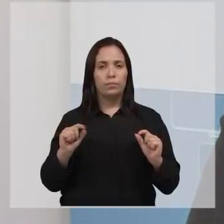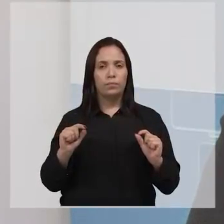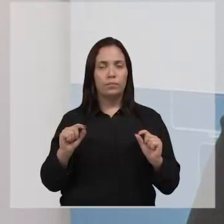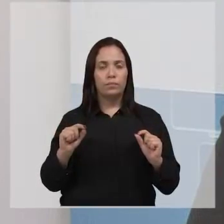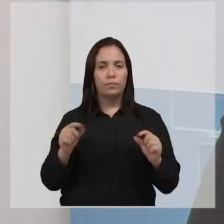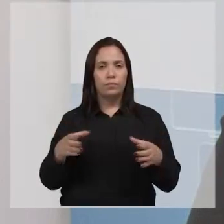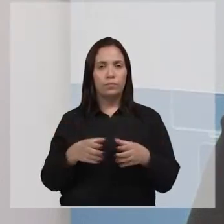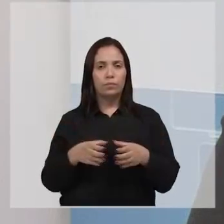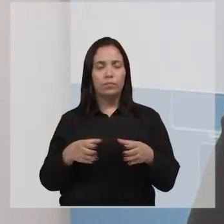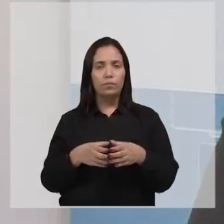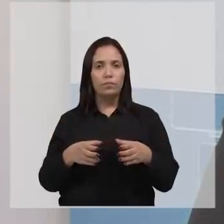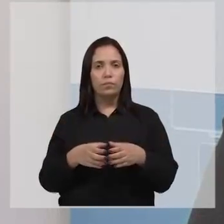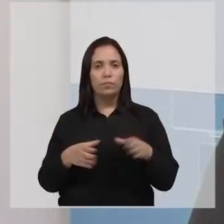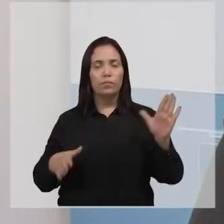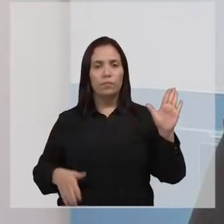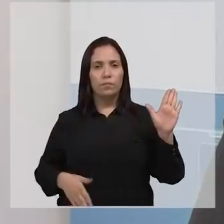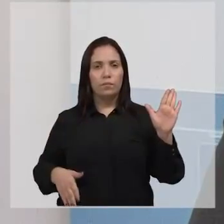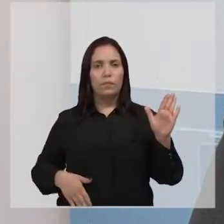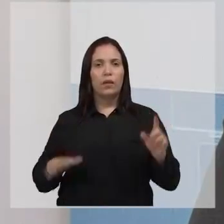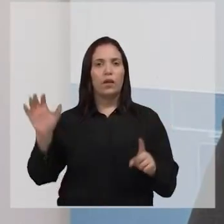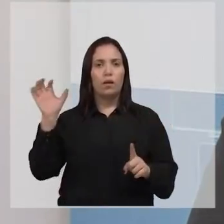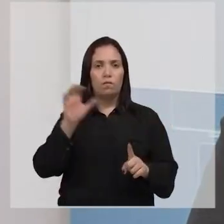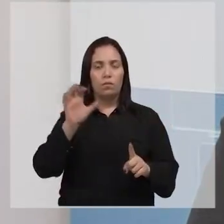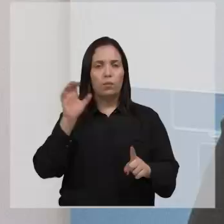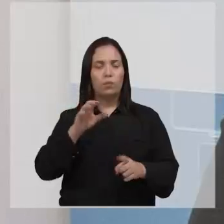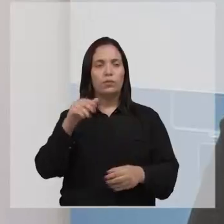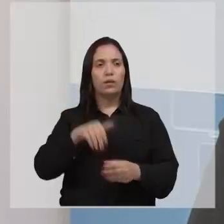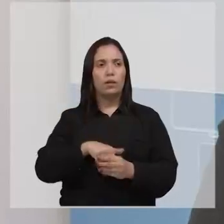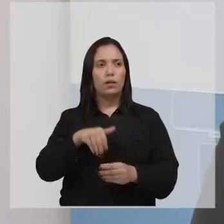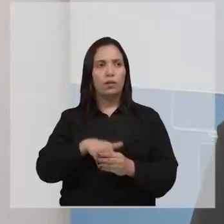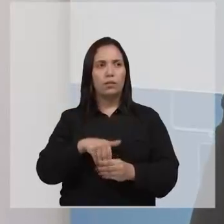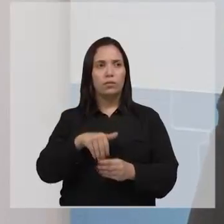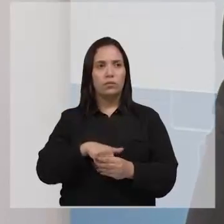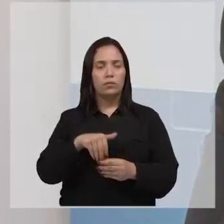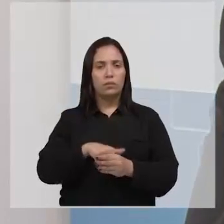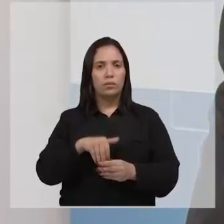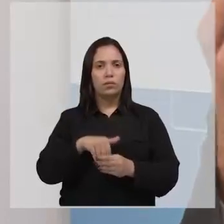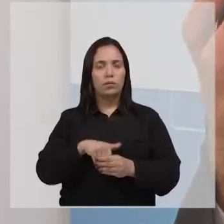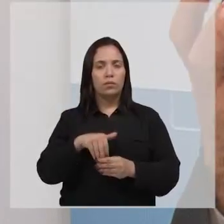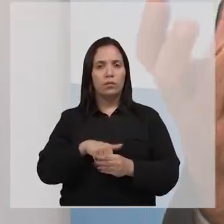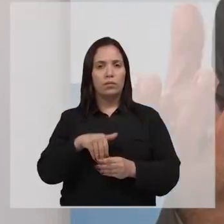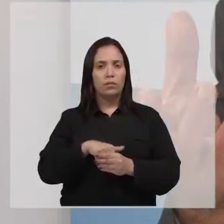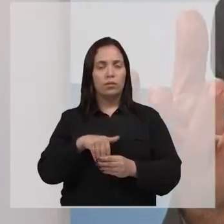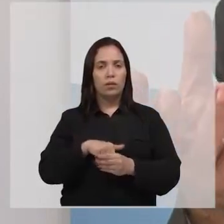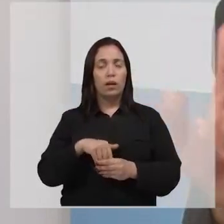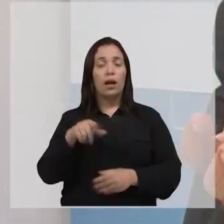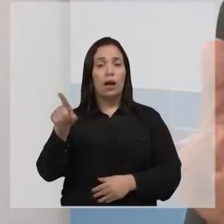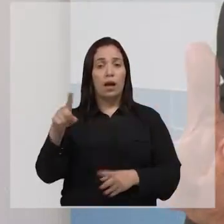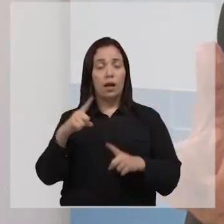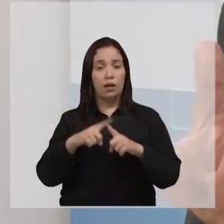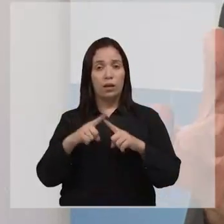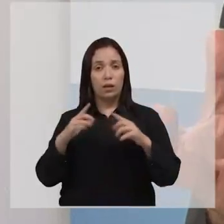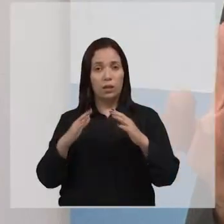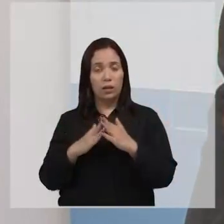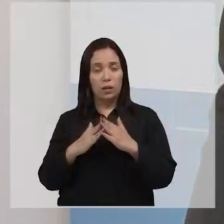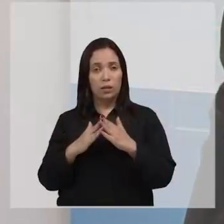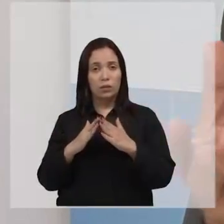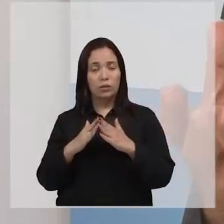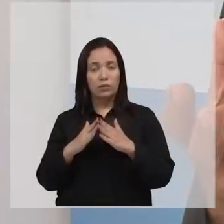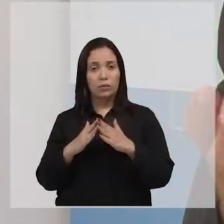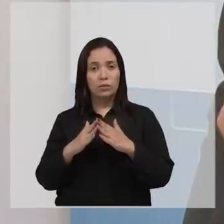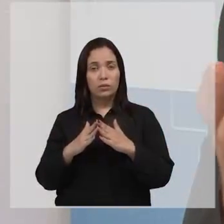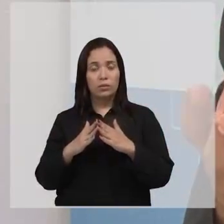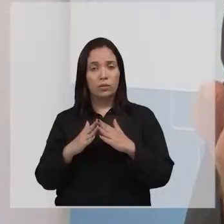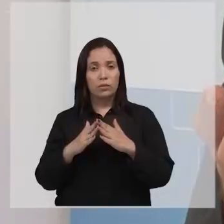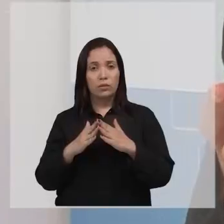do crime organizado se influenciar nas eleições. Como influencia nas eleições a igreja? Porque a igreja, por exemplo,